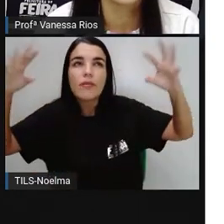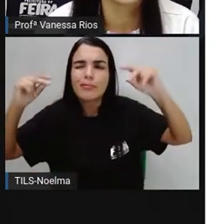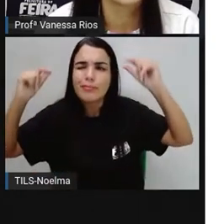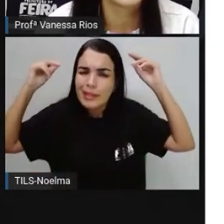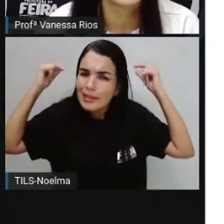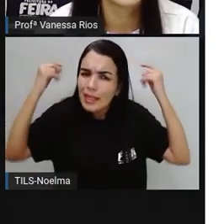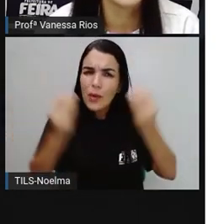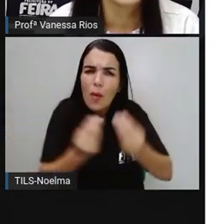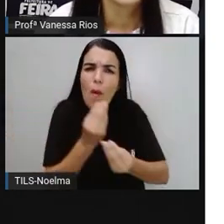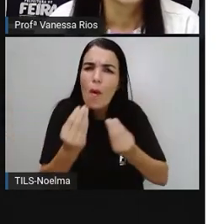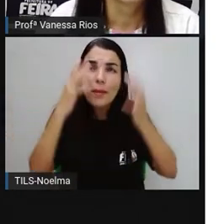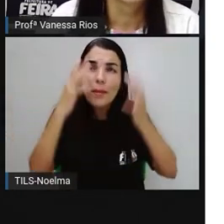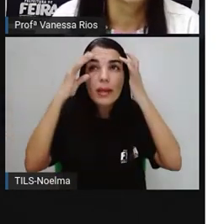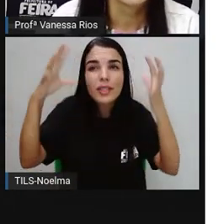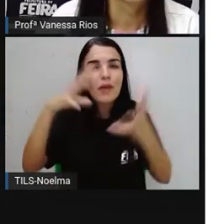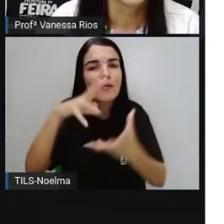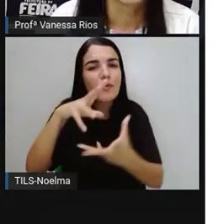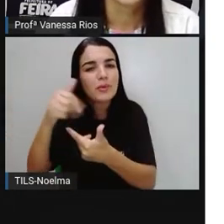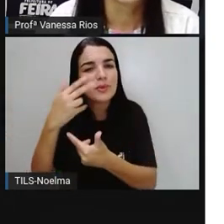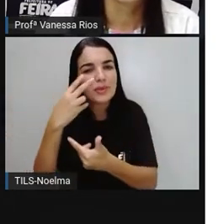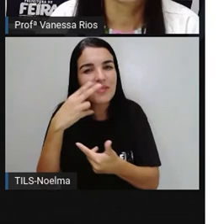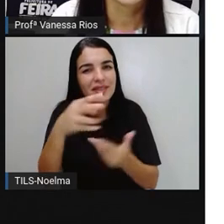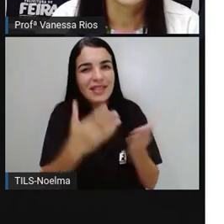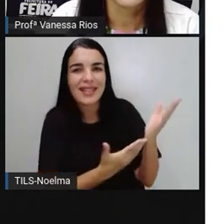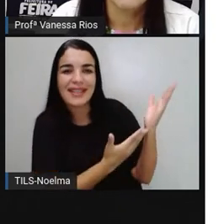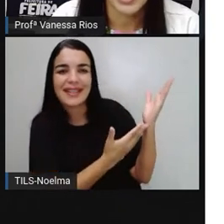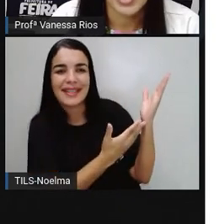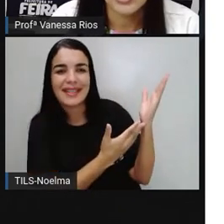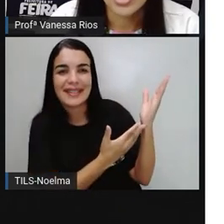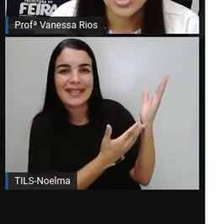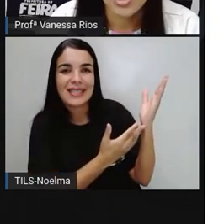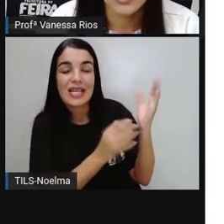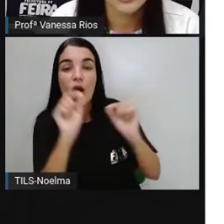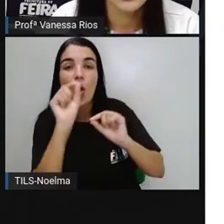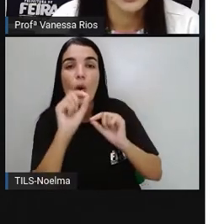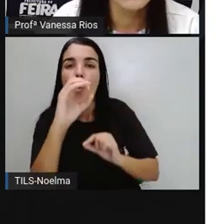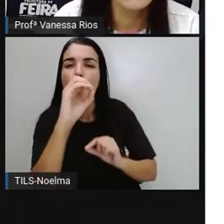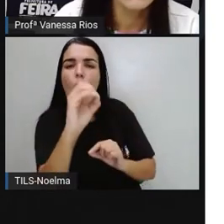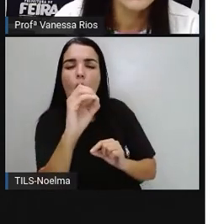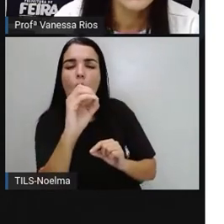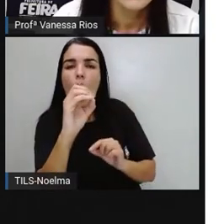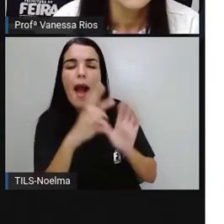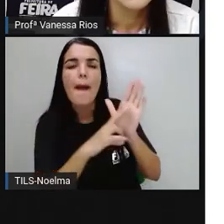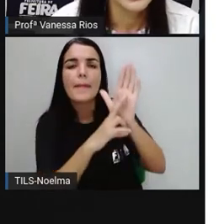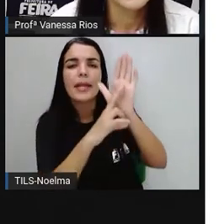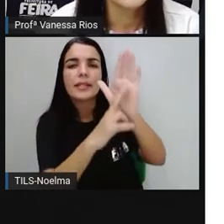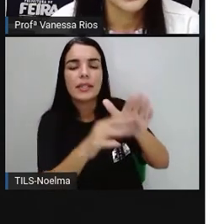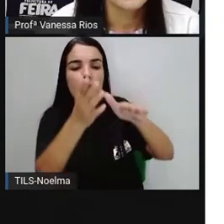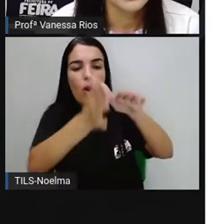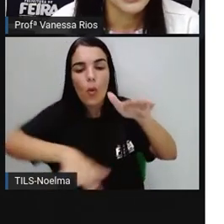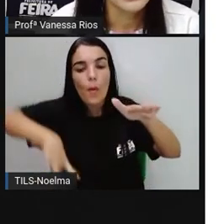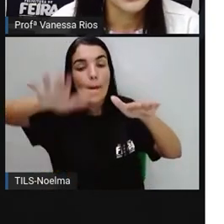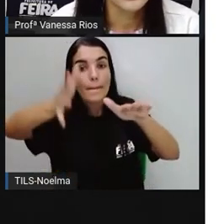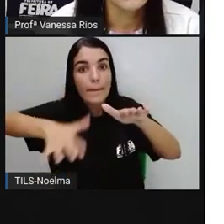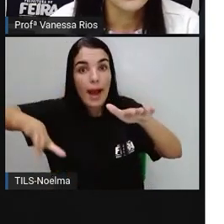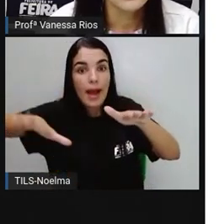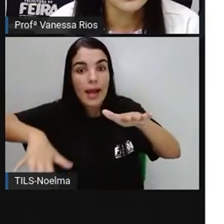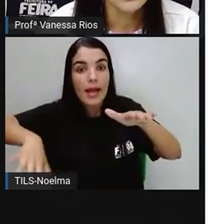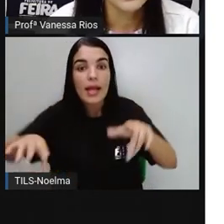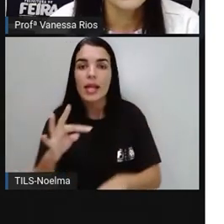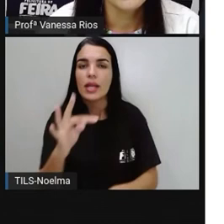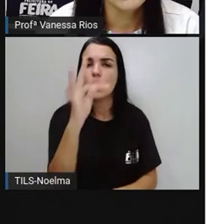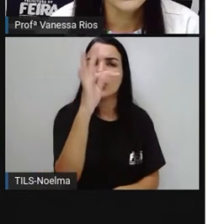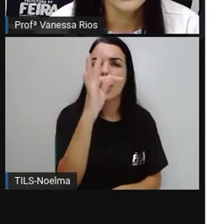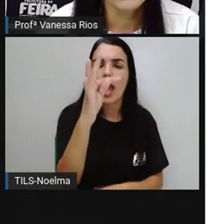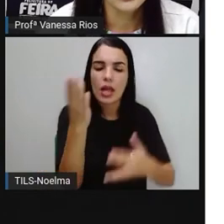Igreja Católica, né? Onde o O está representando os mares, né? Os oceanos. E a letra T aí a